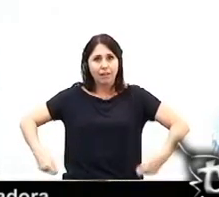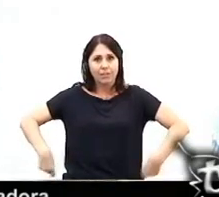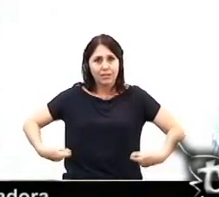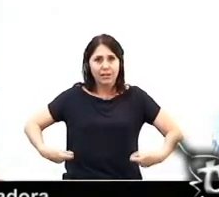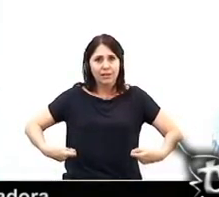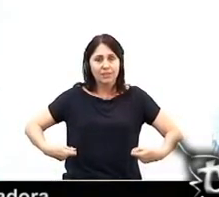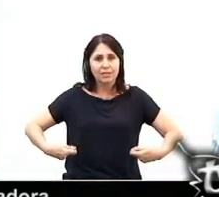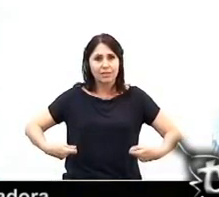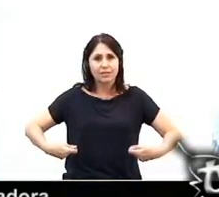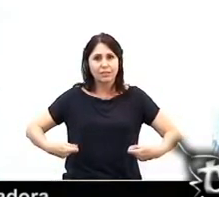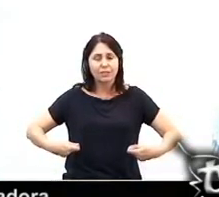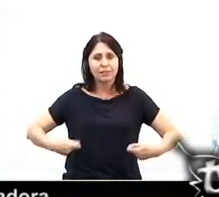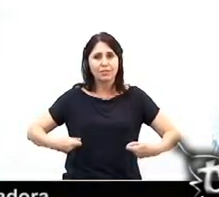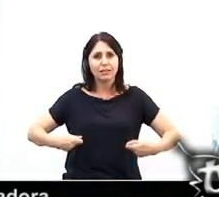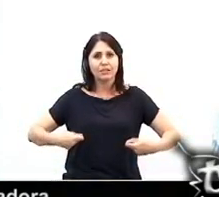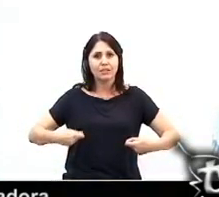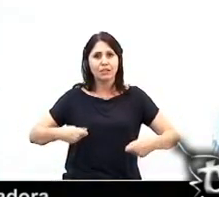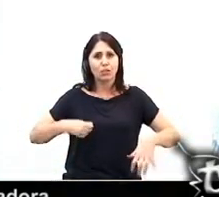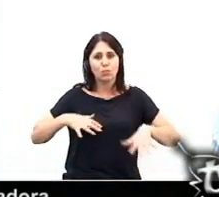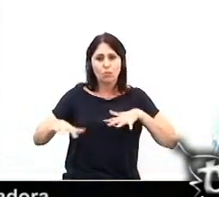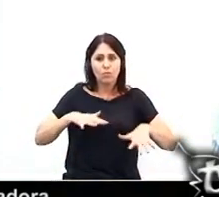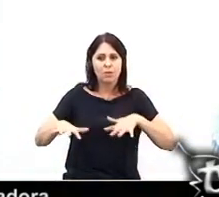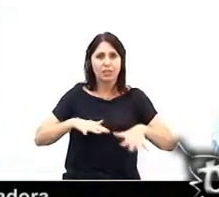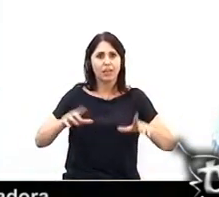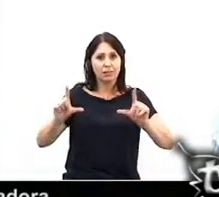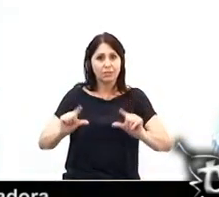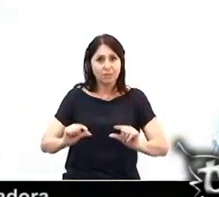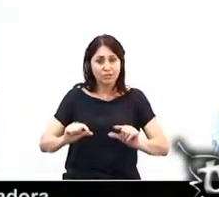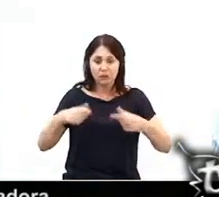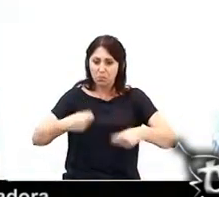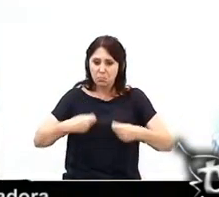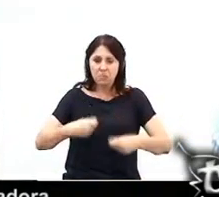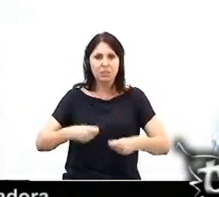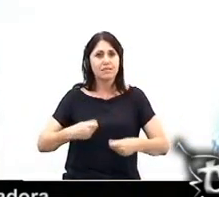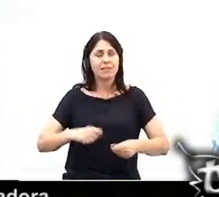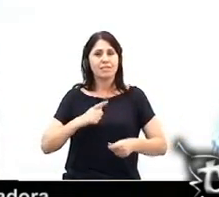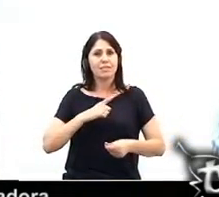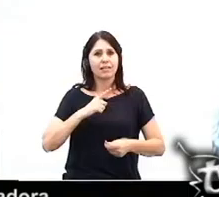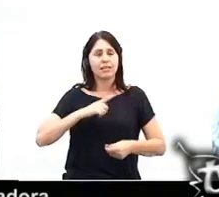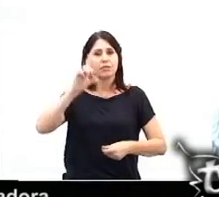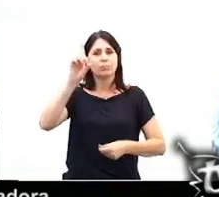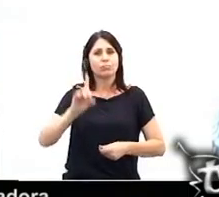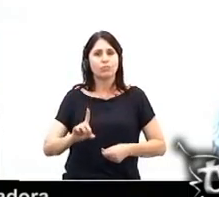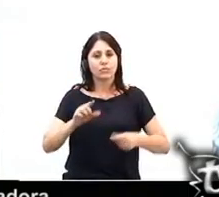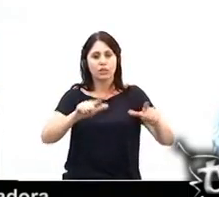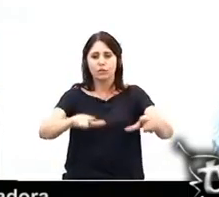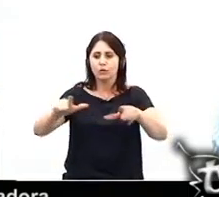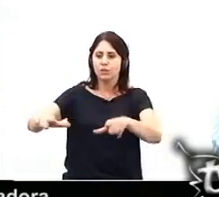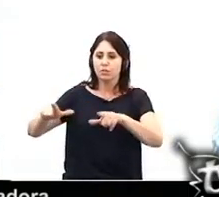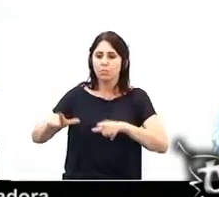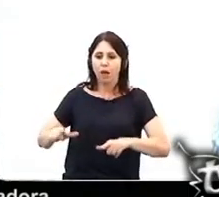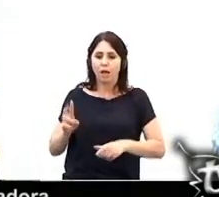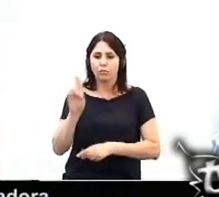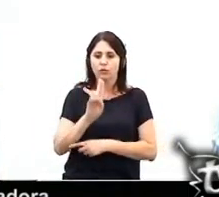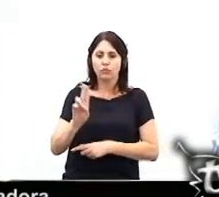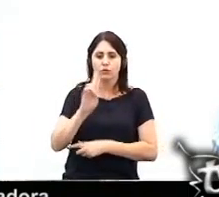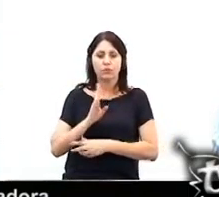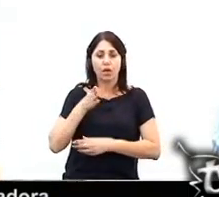precisa andar de balanço, ela precisa escorregar no escorregador, ela precisa brincar na caixa de